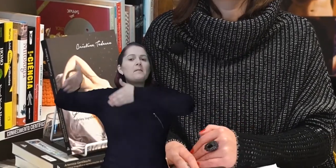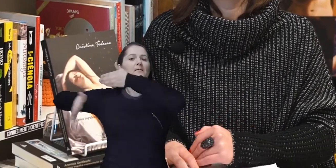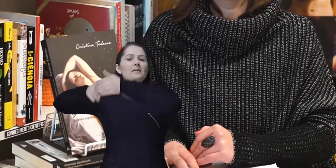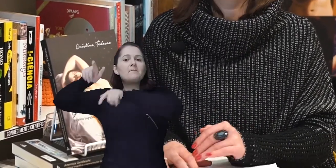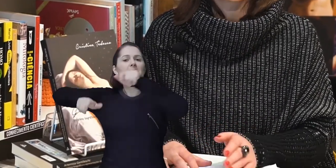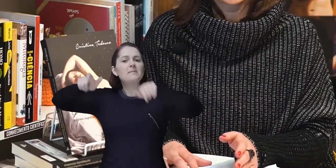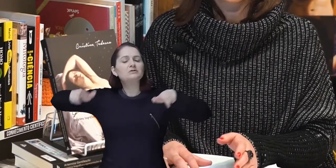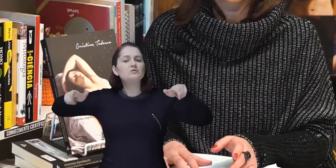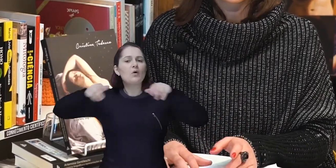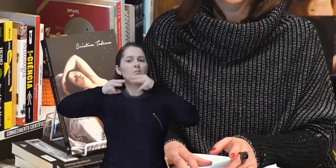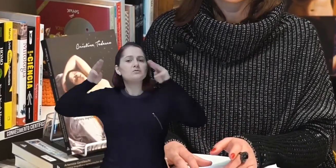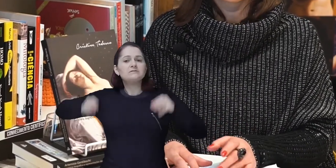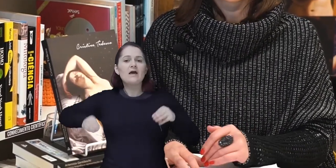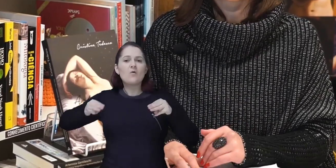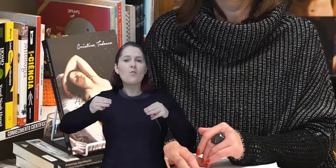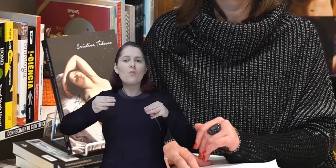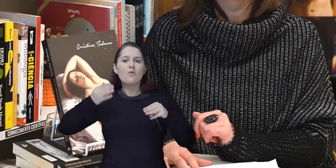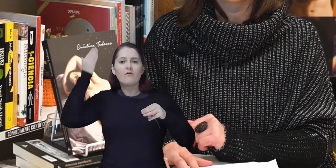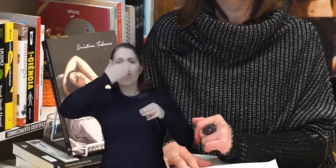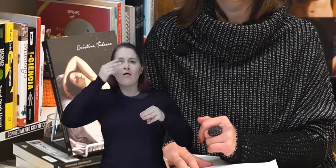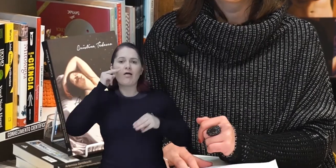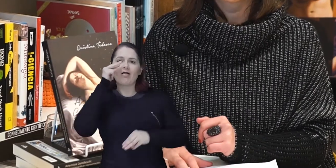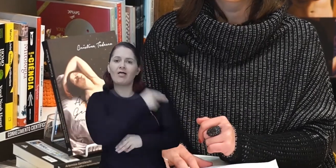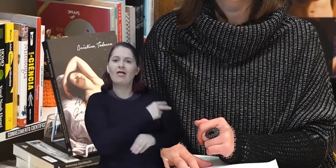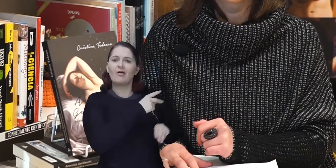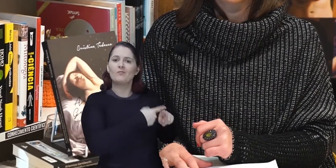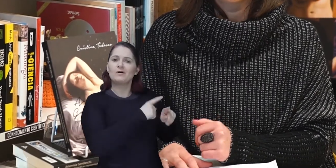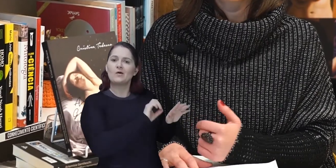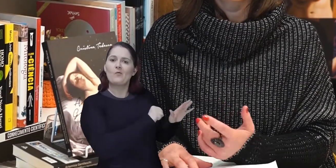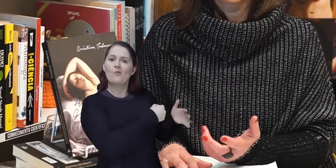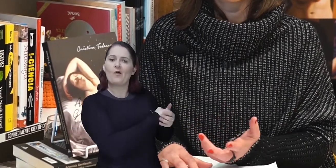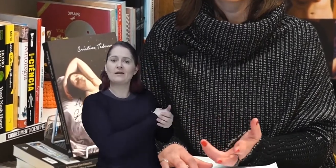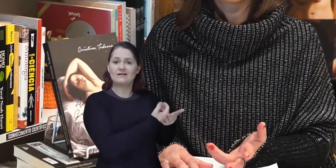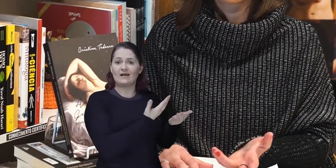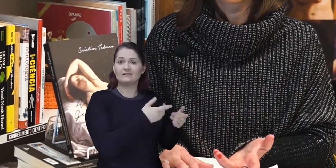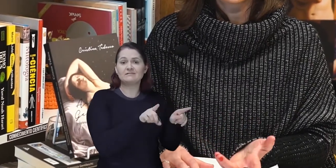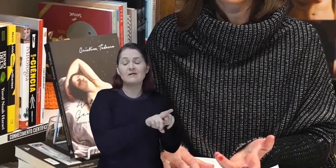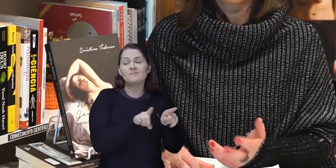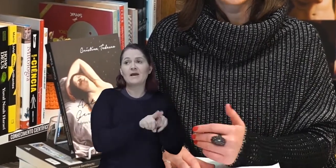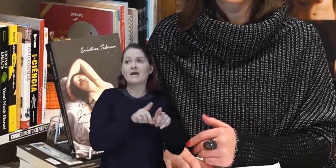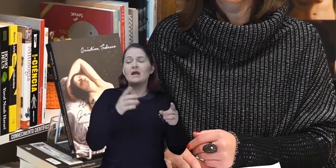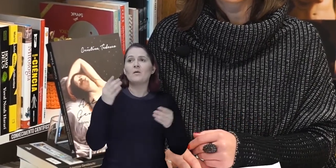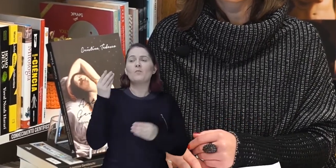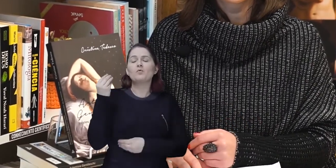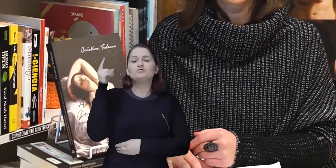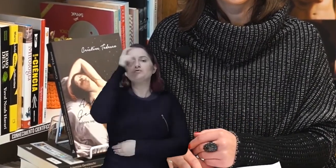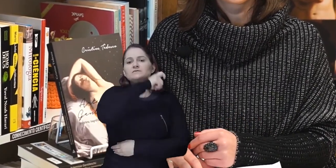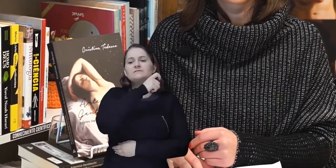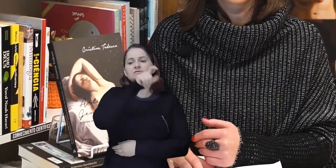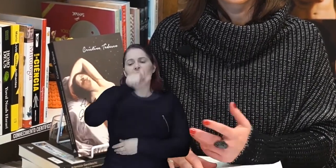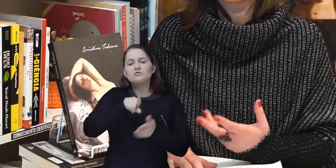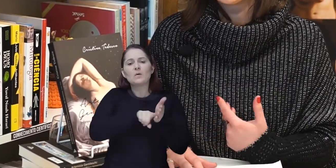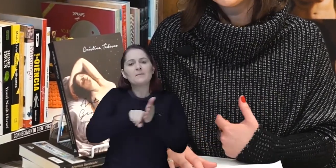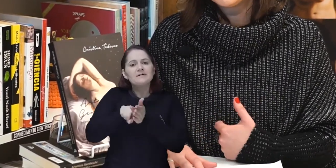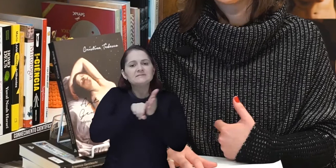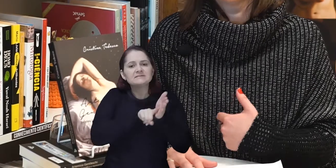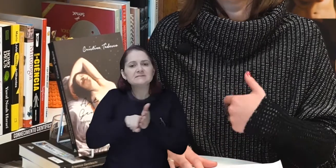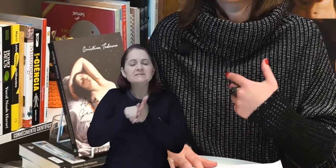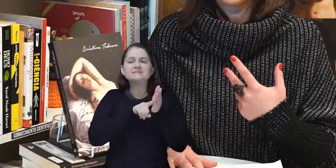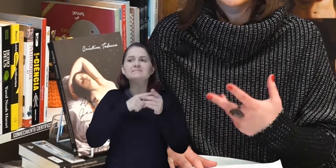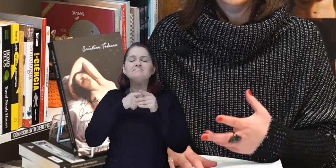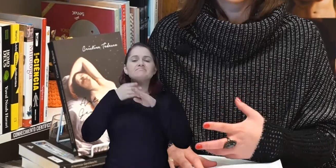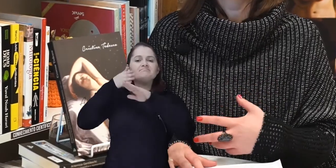museus, porém desconhece totalmente a produção das mulheres artistas, e também dificulta muito para os pesquisadores, como eu,